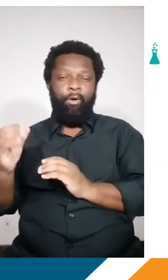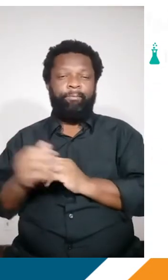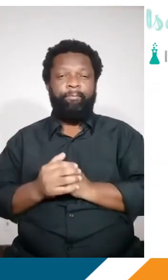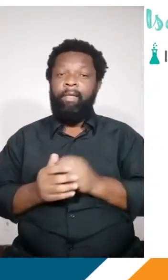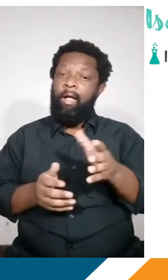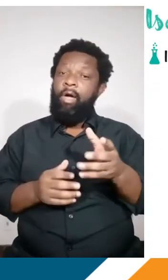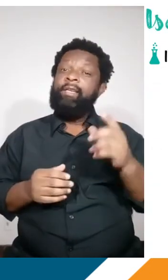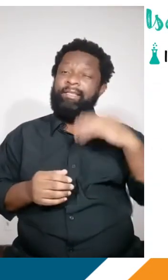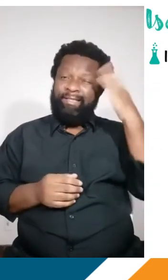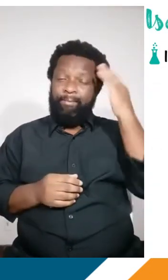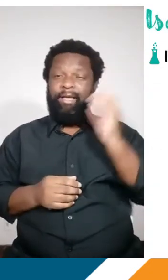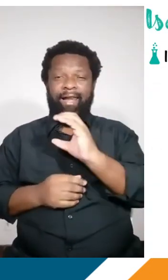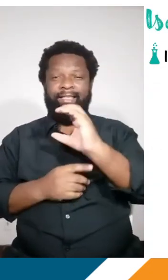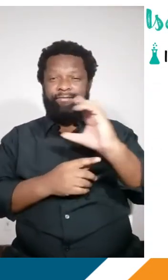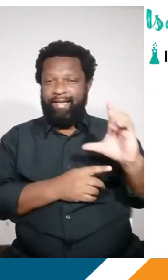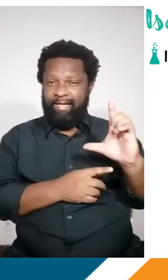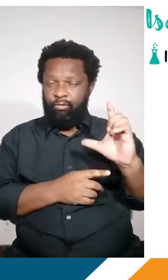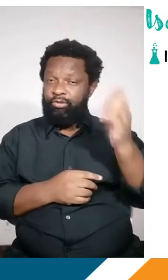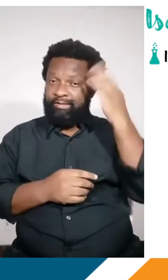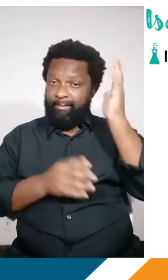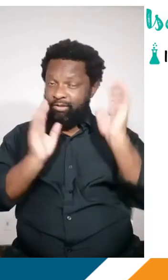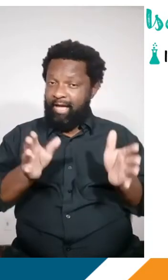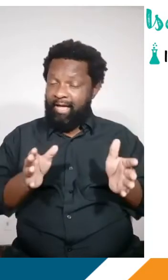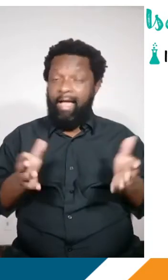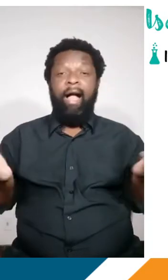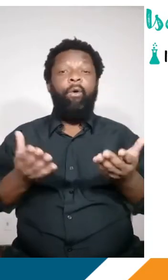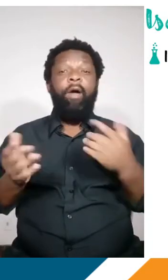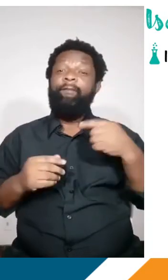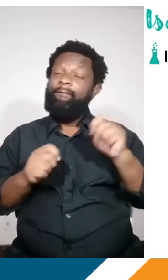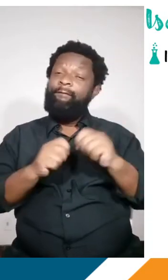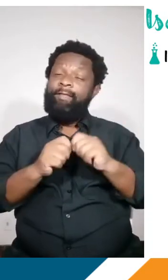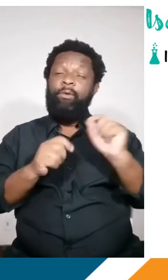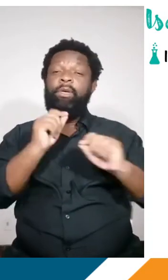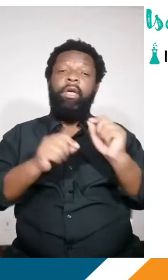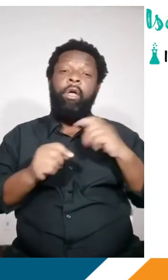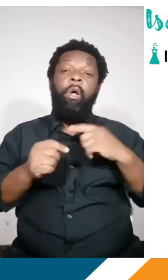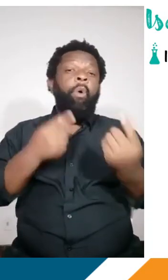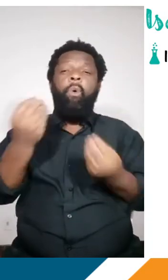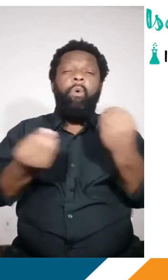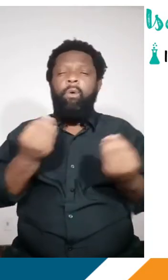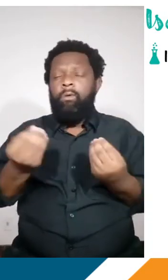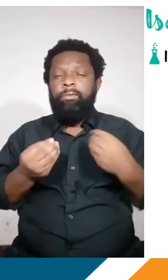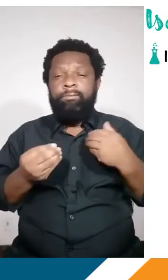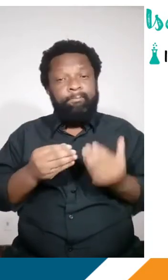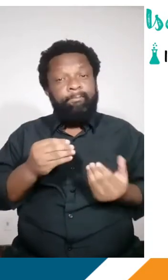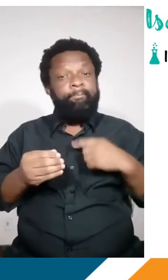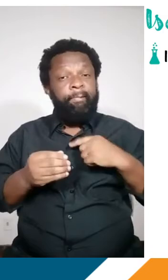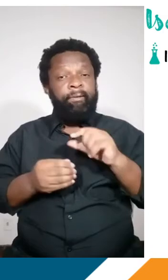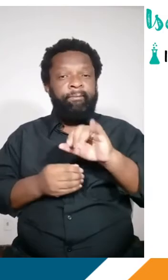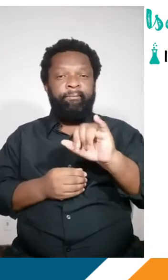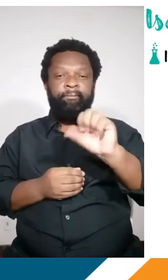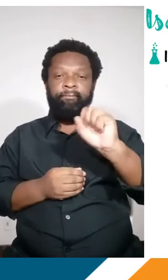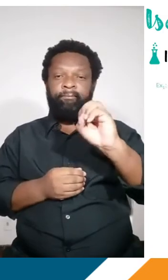gente consegue classificar cadeias, o que a gente vai fazer é ver os casos em que isso acaba gerando